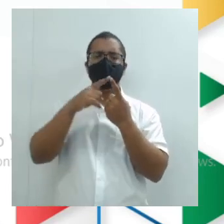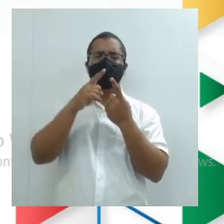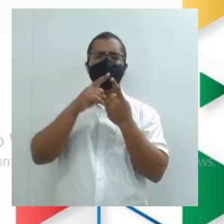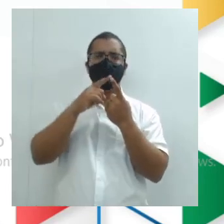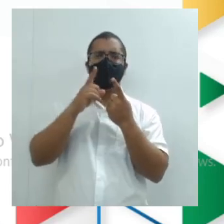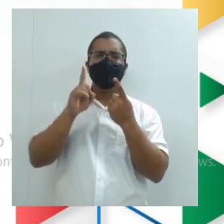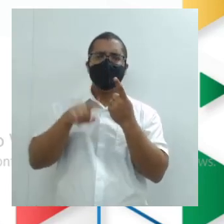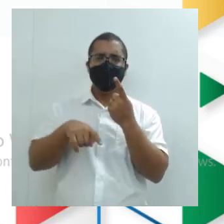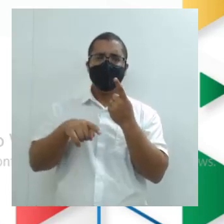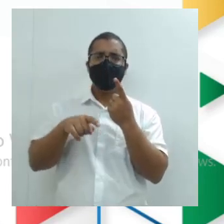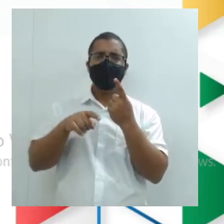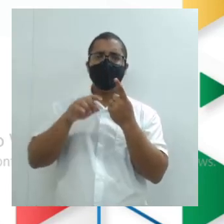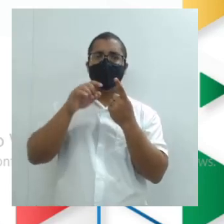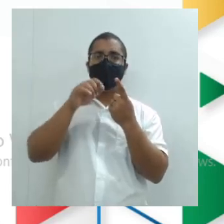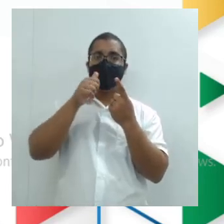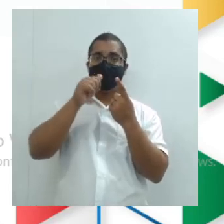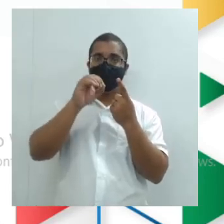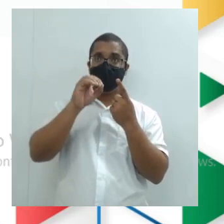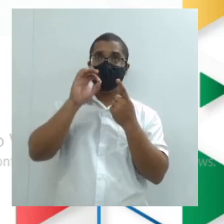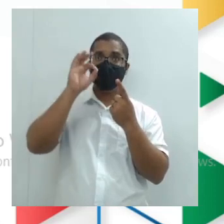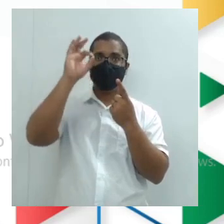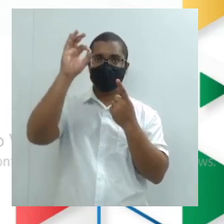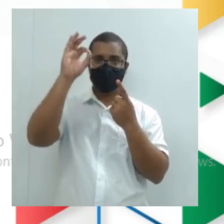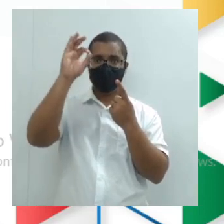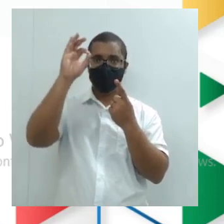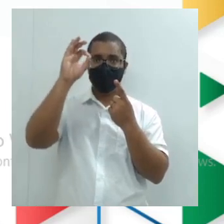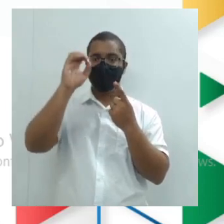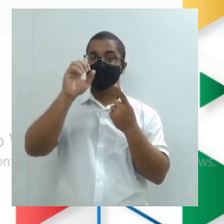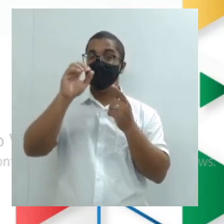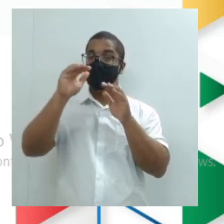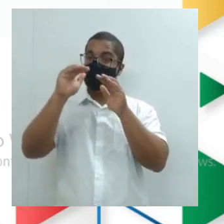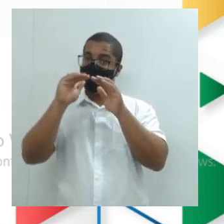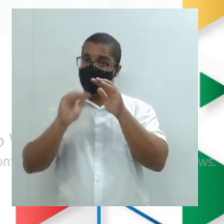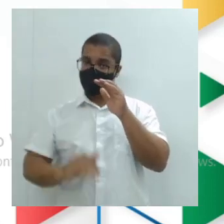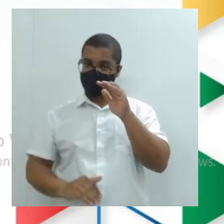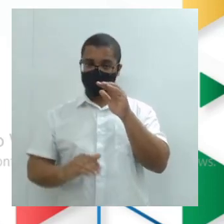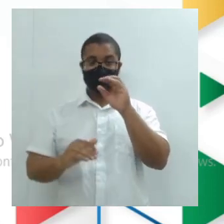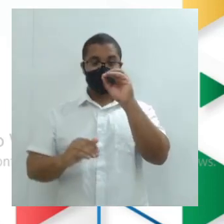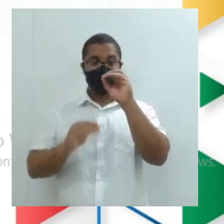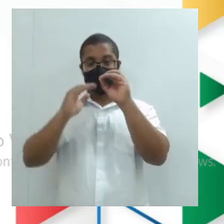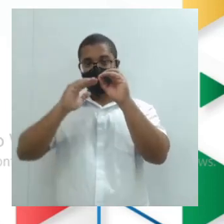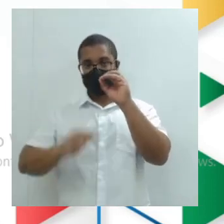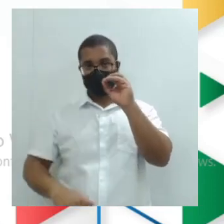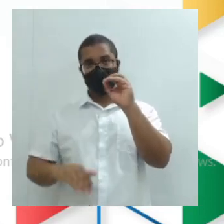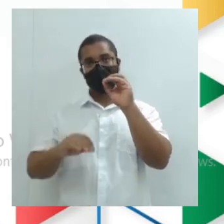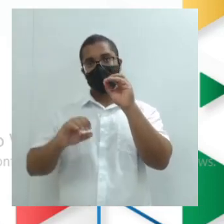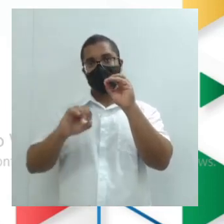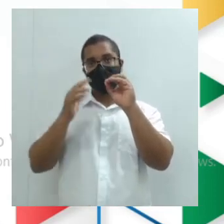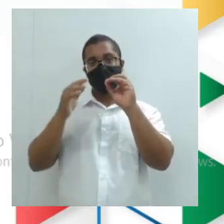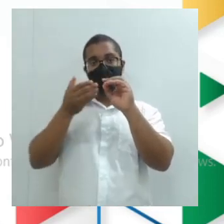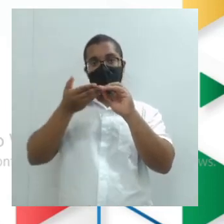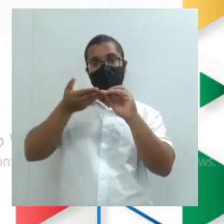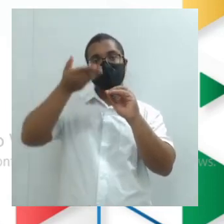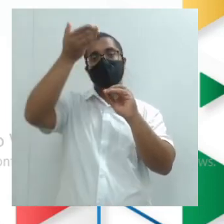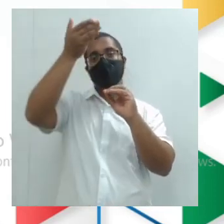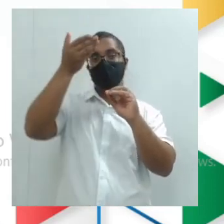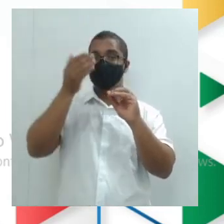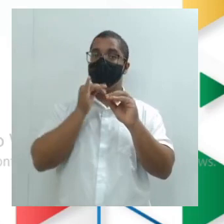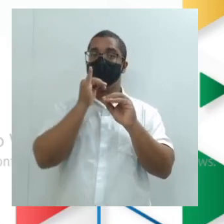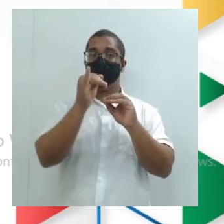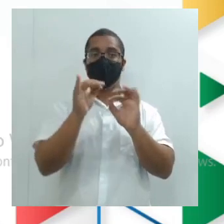se eram 10 graus abaixo de zero ou acima. Então a gente pode tomar essas duas referências.